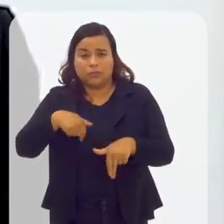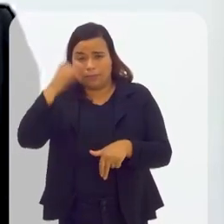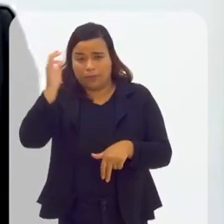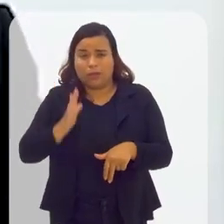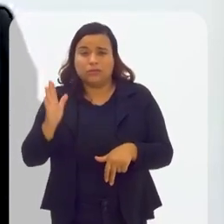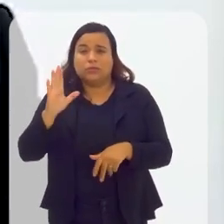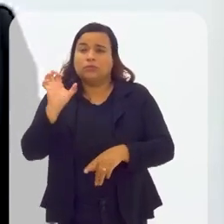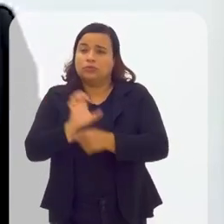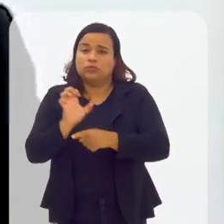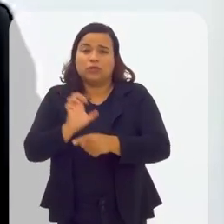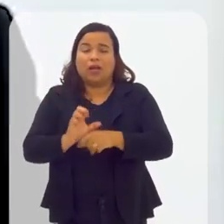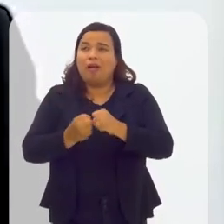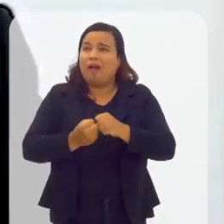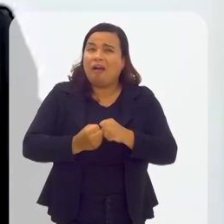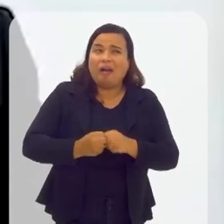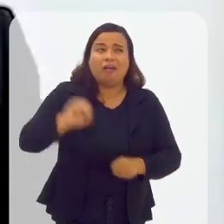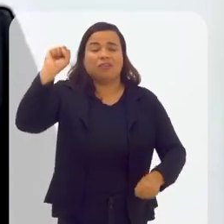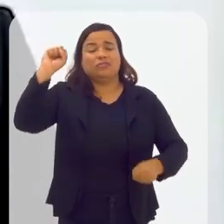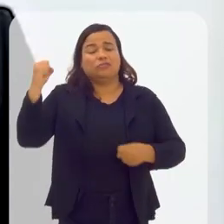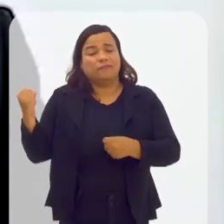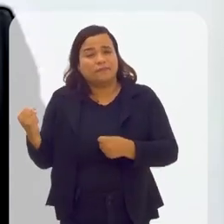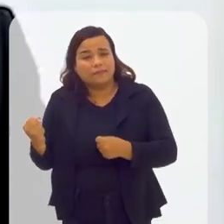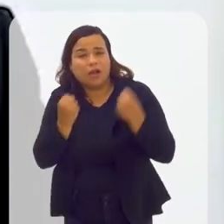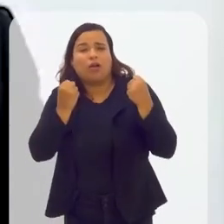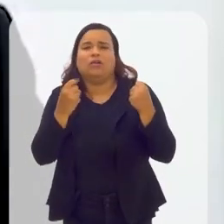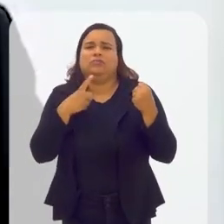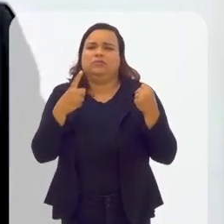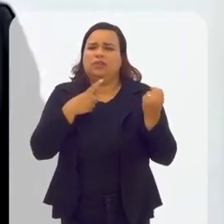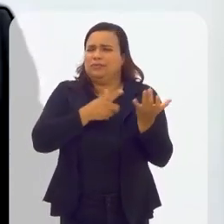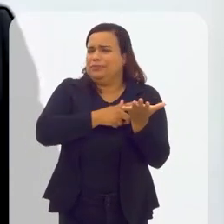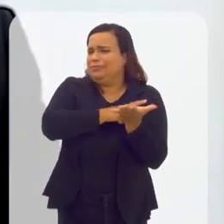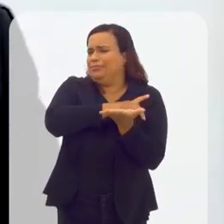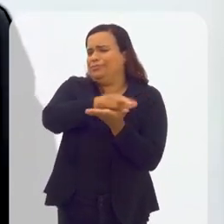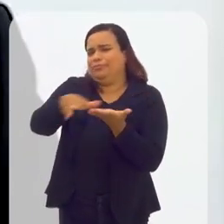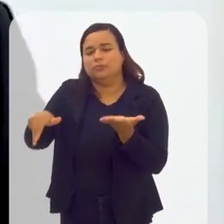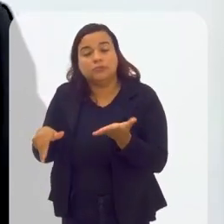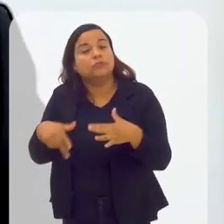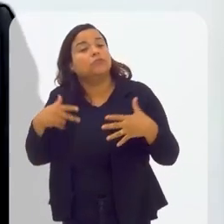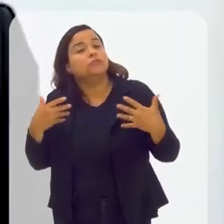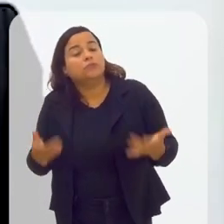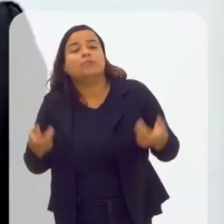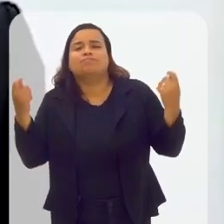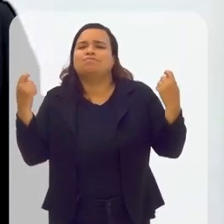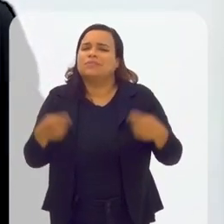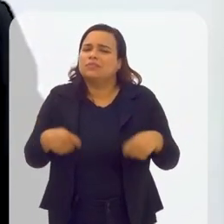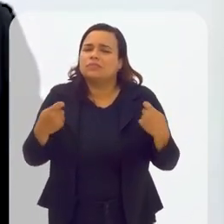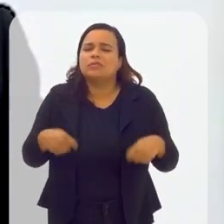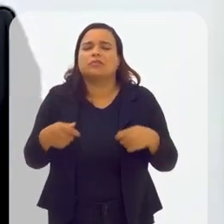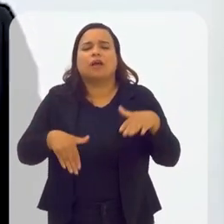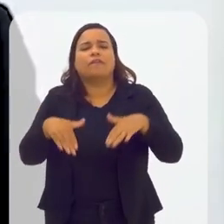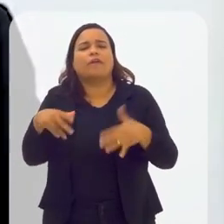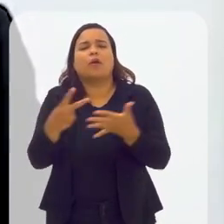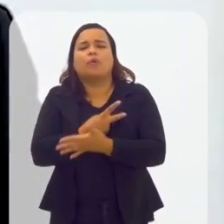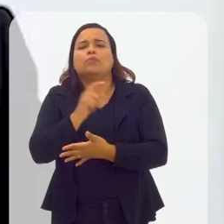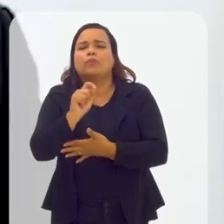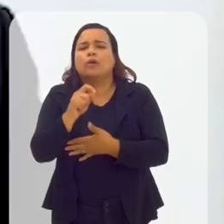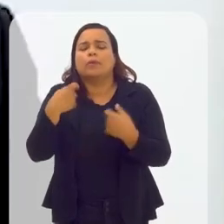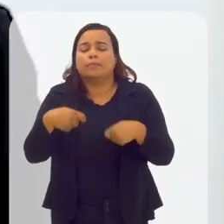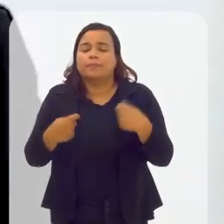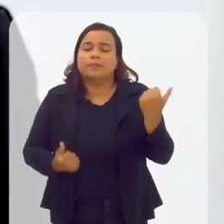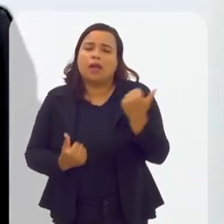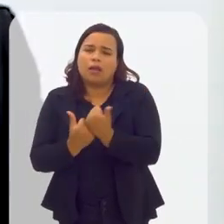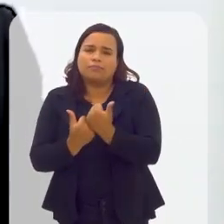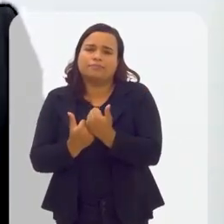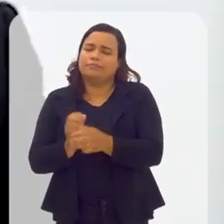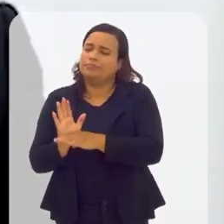Brasil, onde você tem um Estado grande, forte, enfim, você precisa ter muitas vezes alguém que